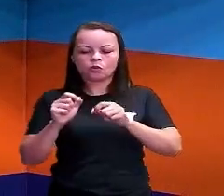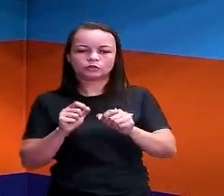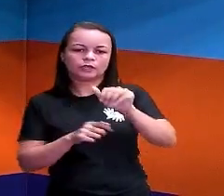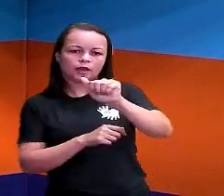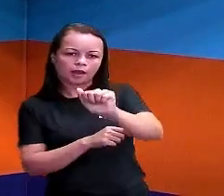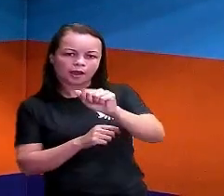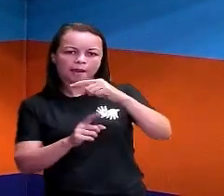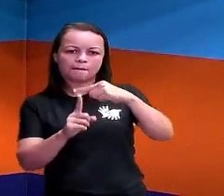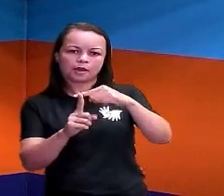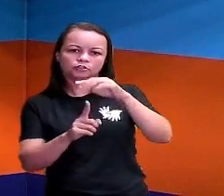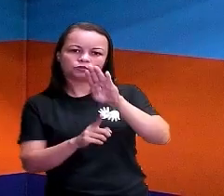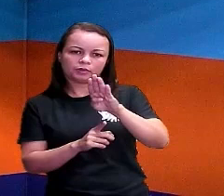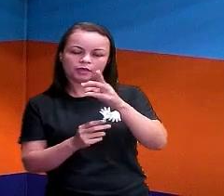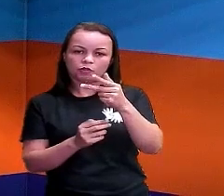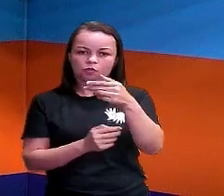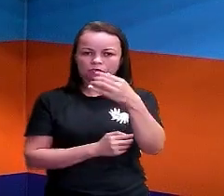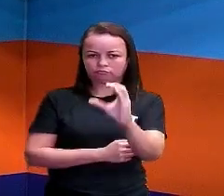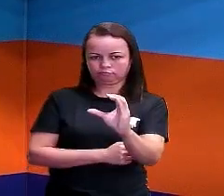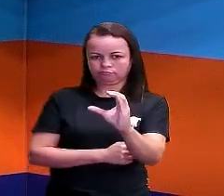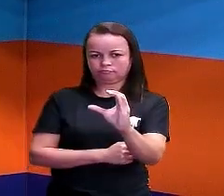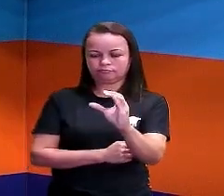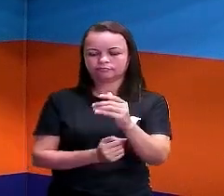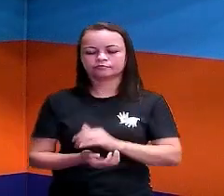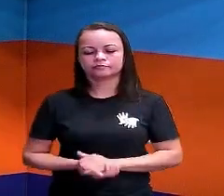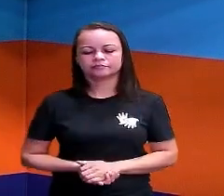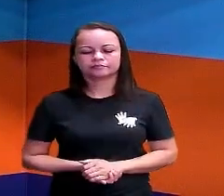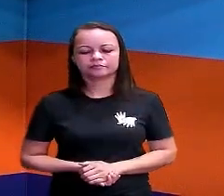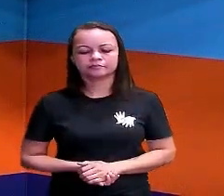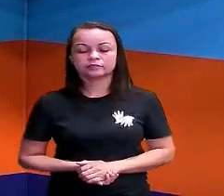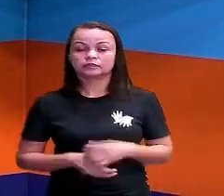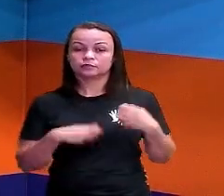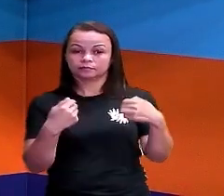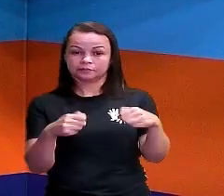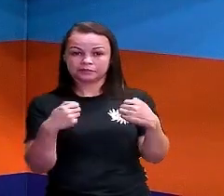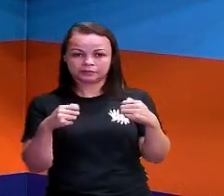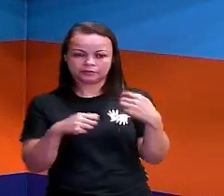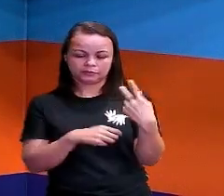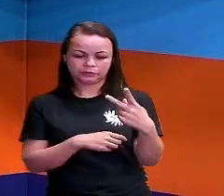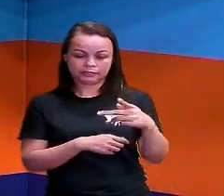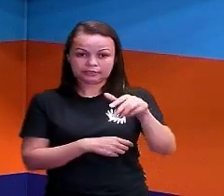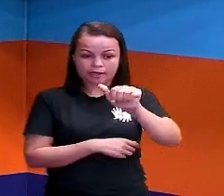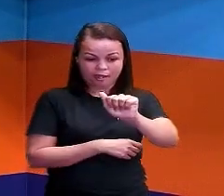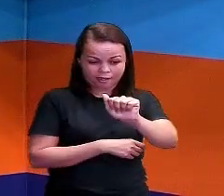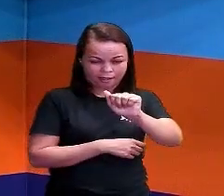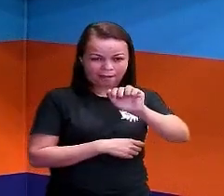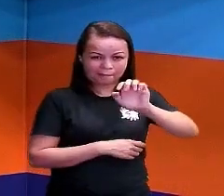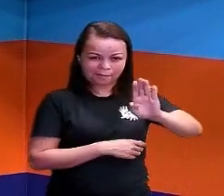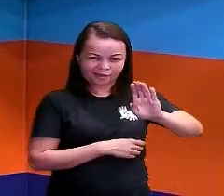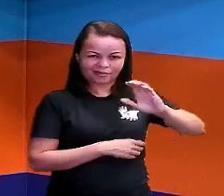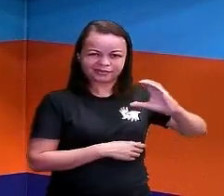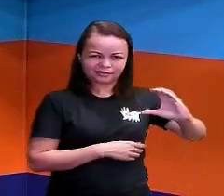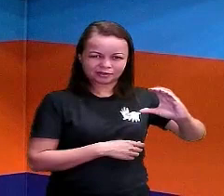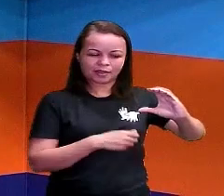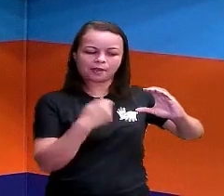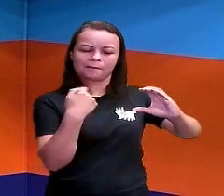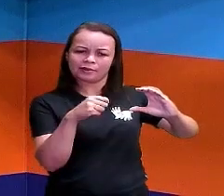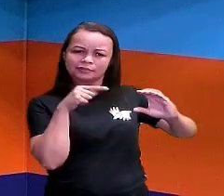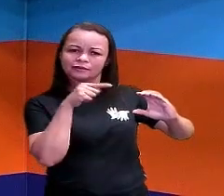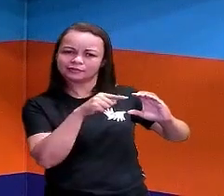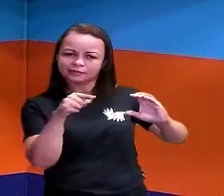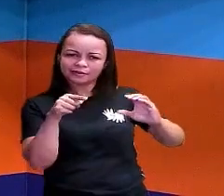B igual a C. Tá? Então é preciso que esse A, B e C sejam